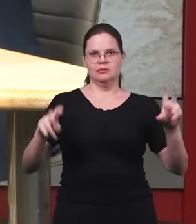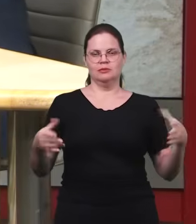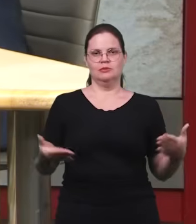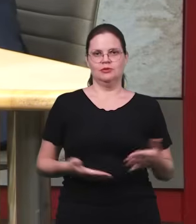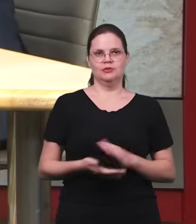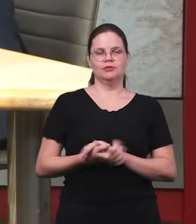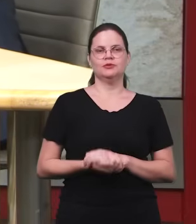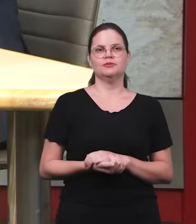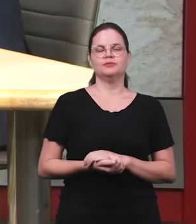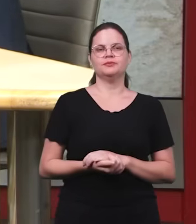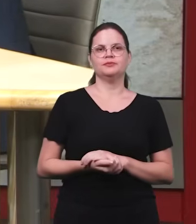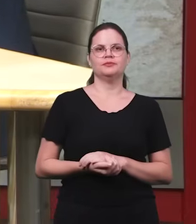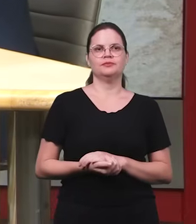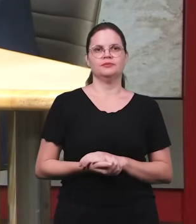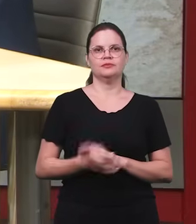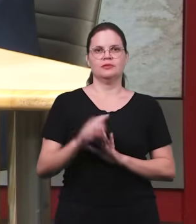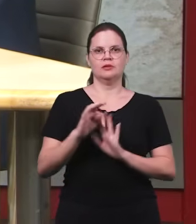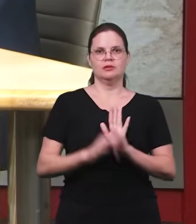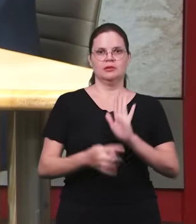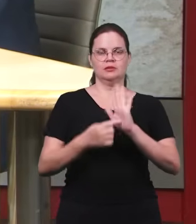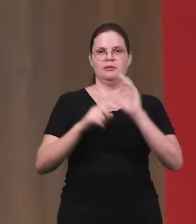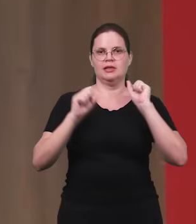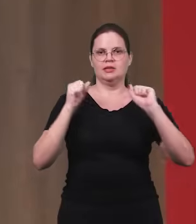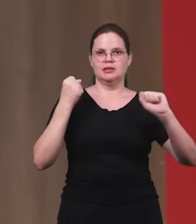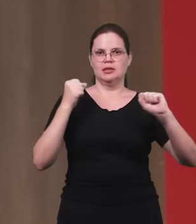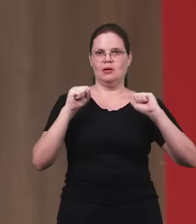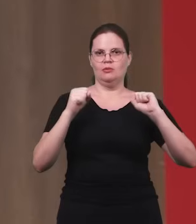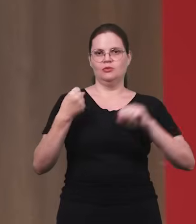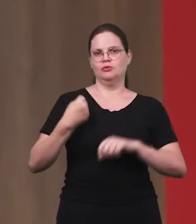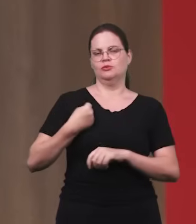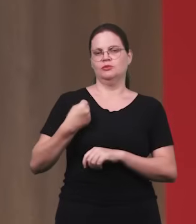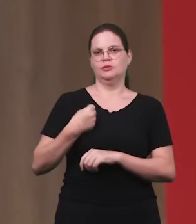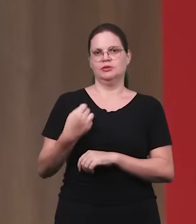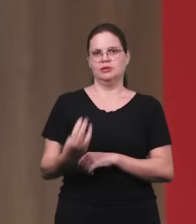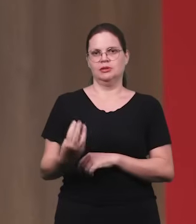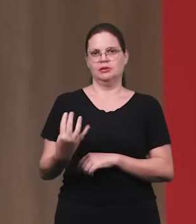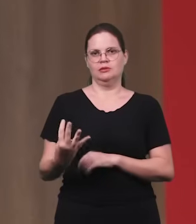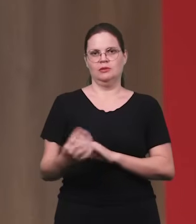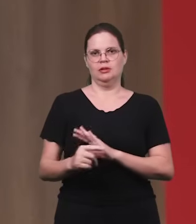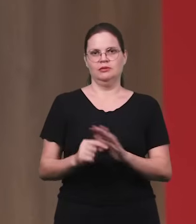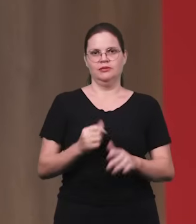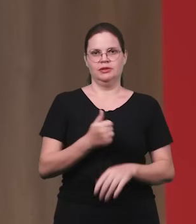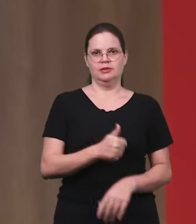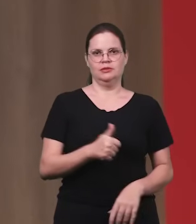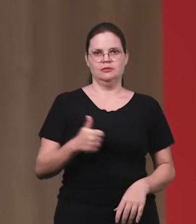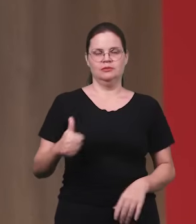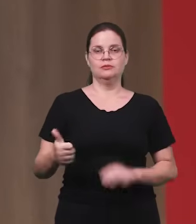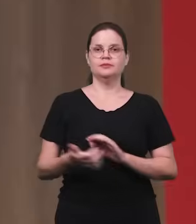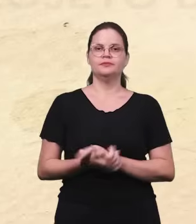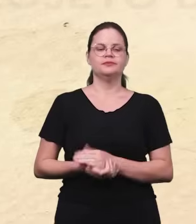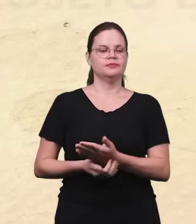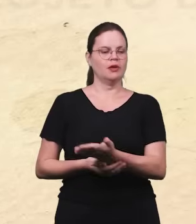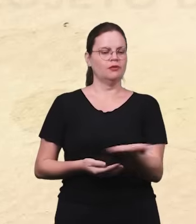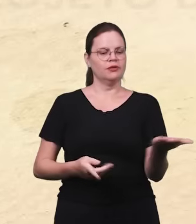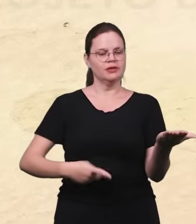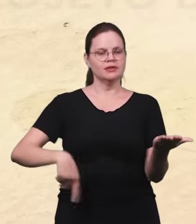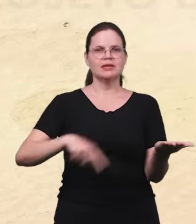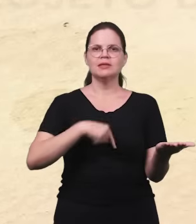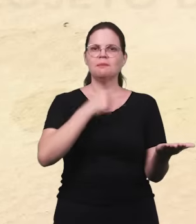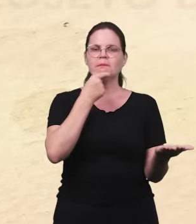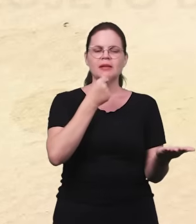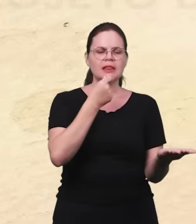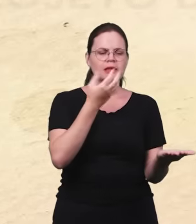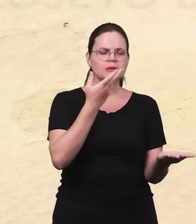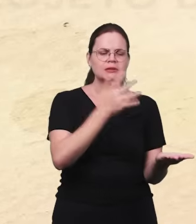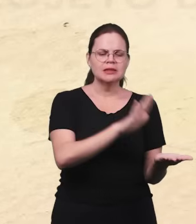tema de hoje. O texto está no Salmo de número 34, verso 11, que diz assim: Vinde,